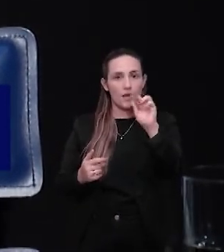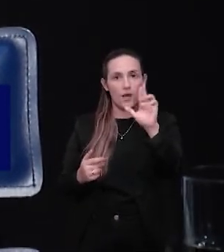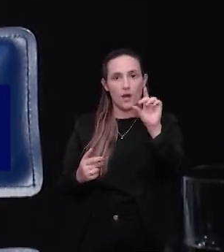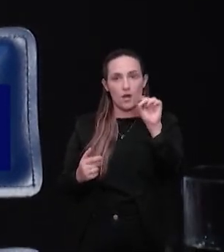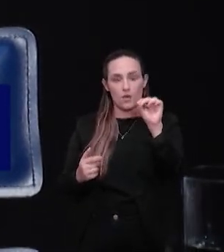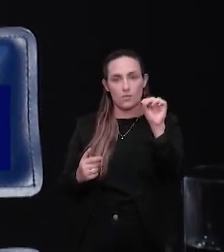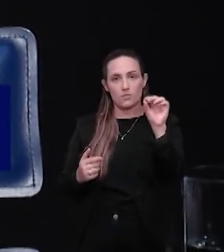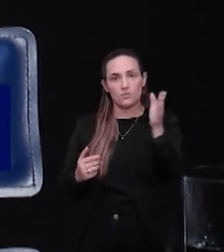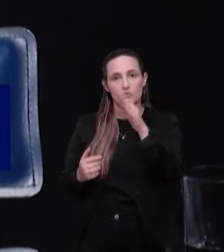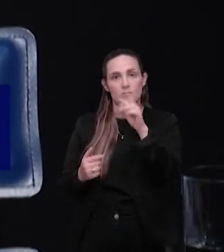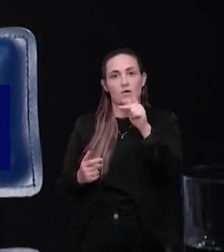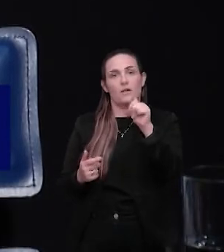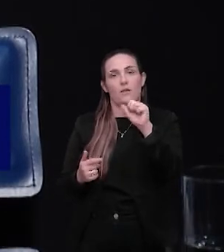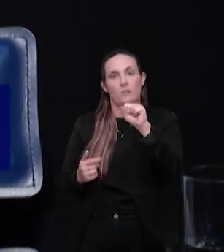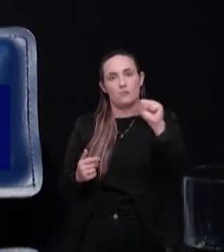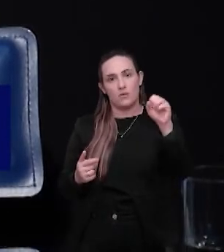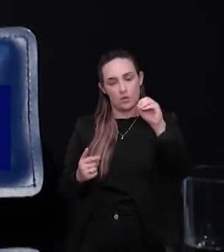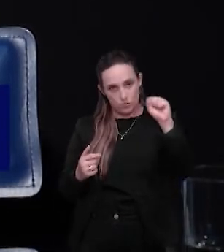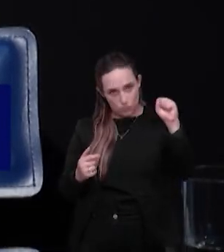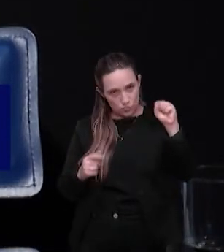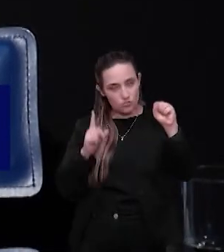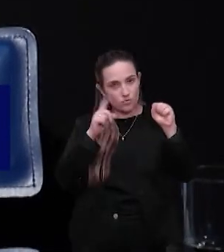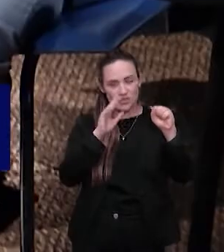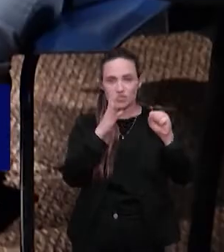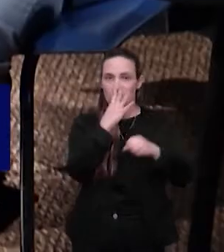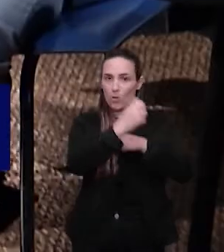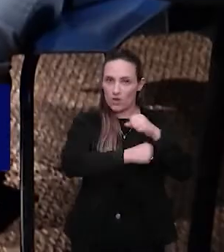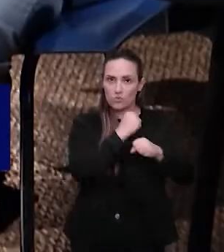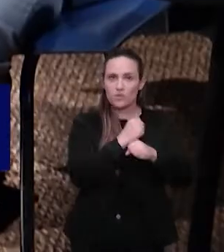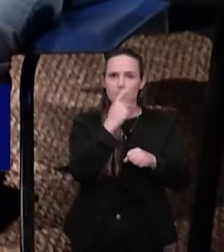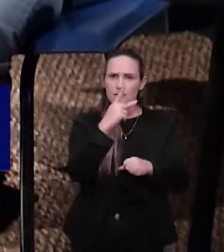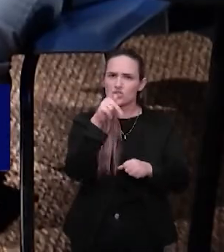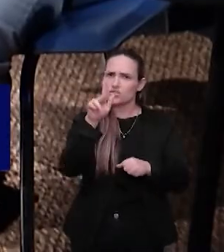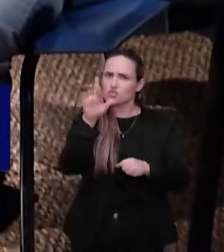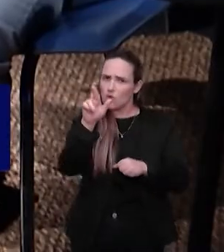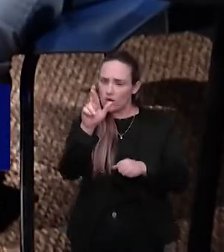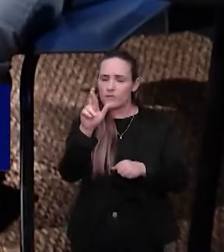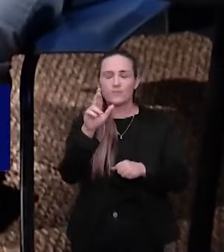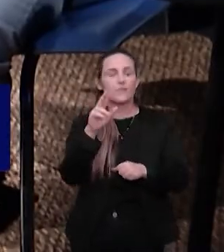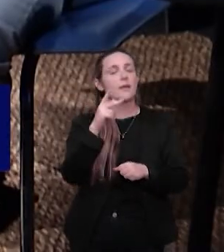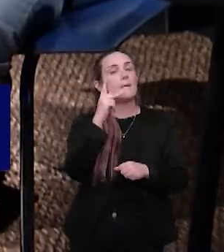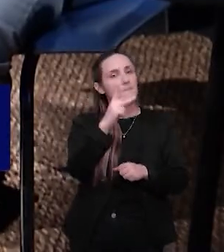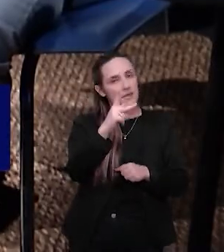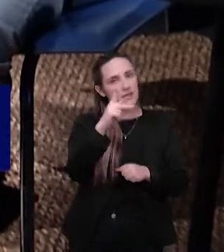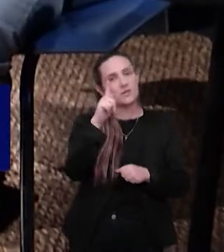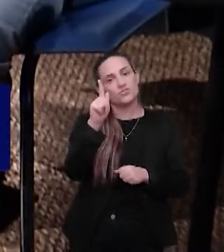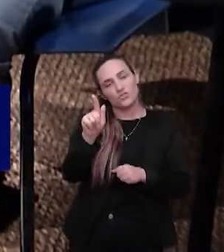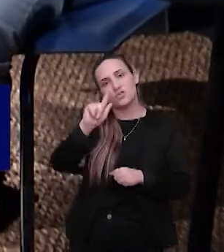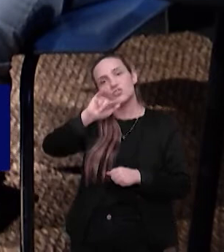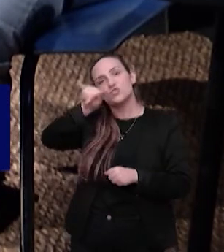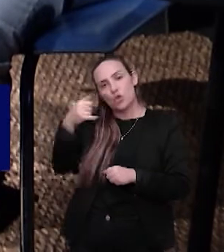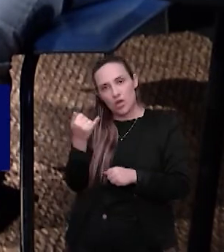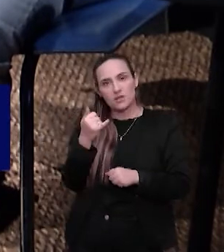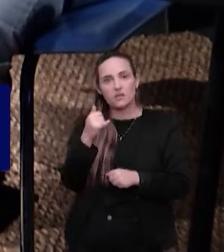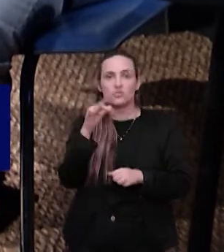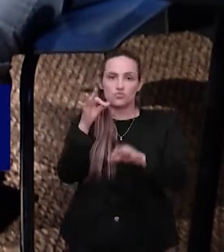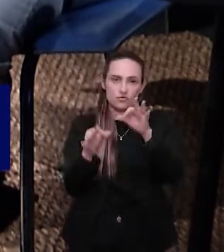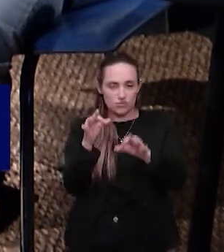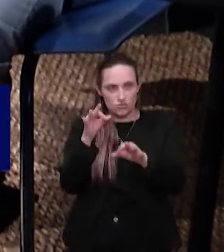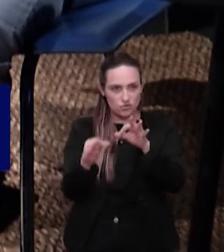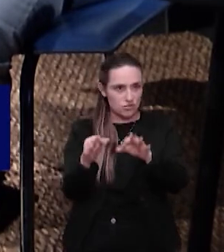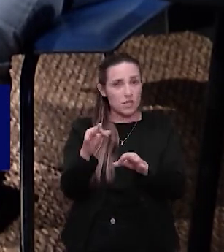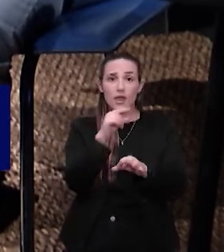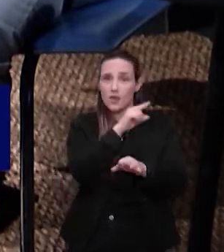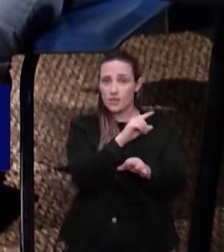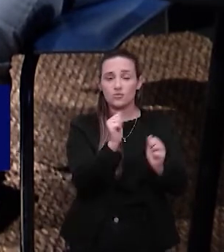anos, hoje ocupa esse cargo estratégico. Mas conta, o senhor é o primeiro promotor que se tornou Procurador-Geral de Justiça. Antes